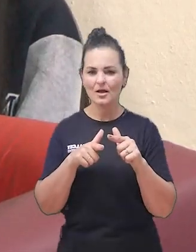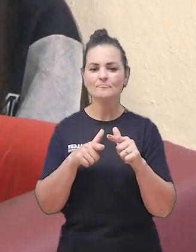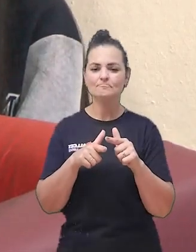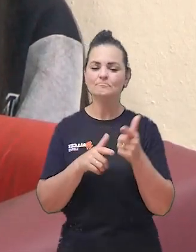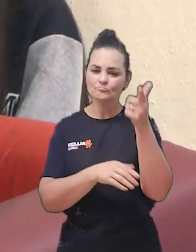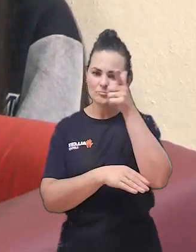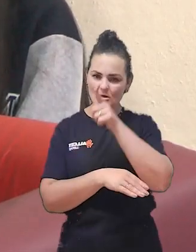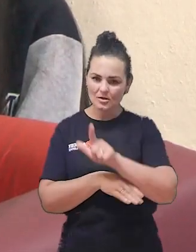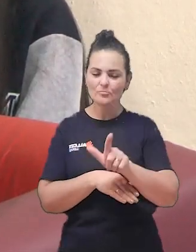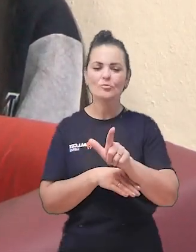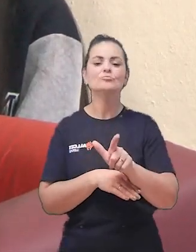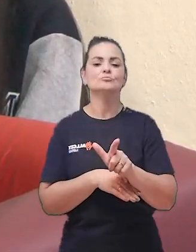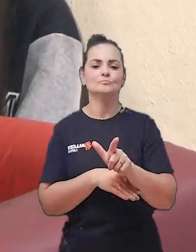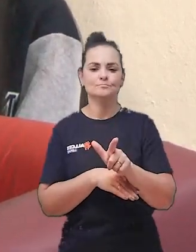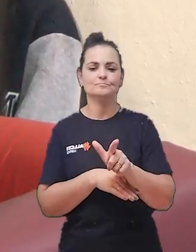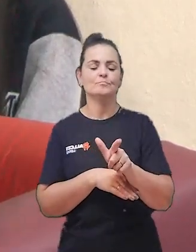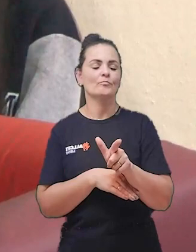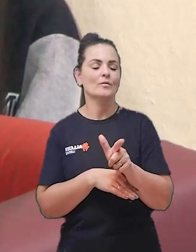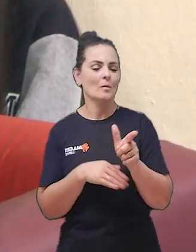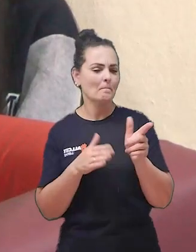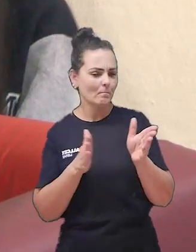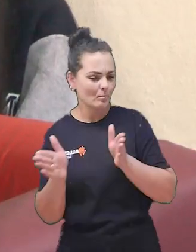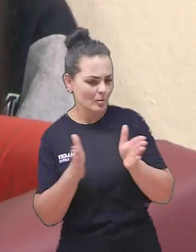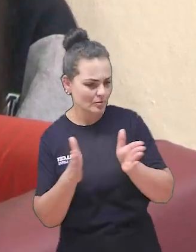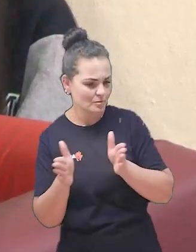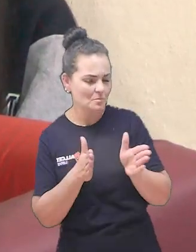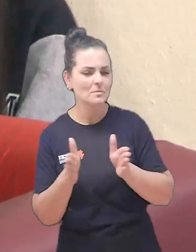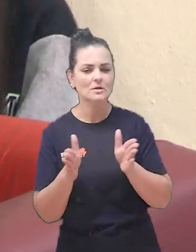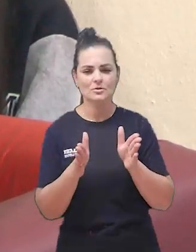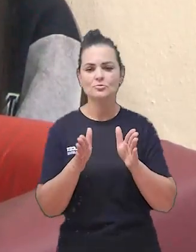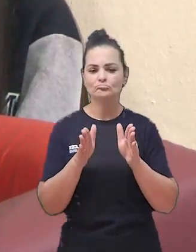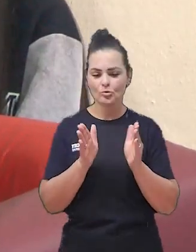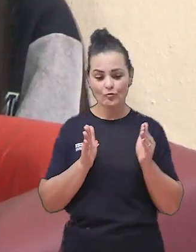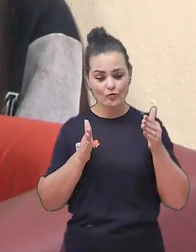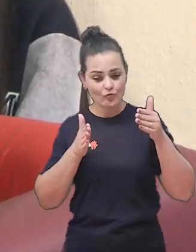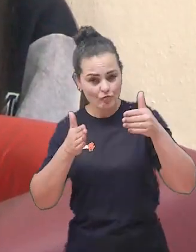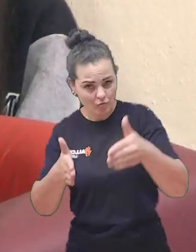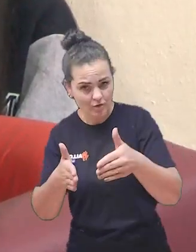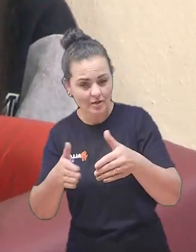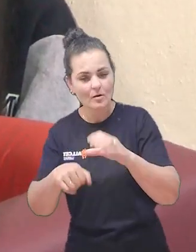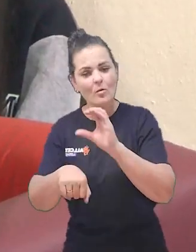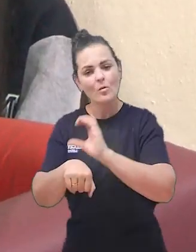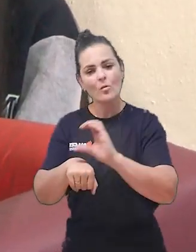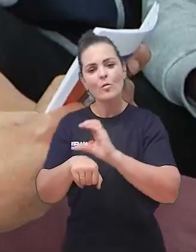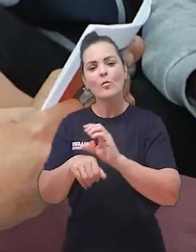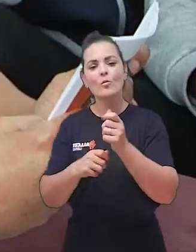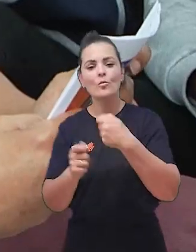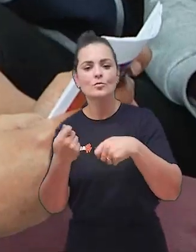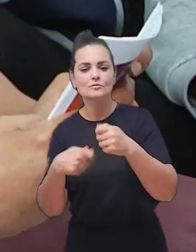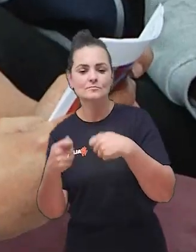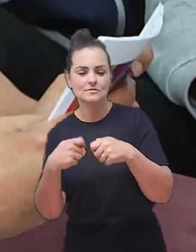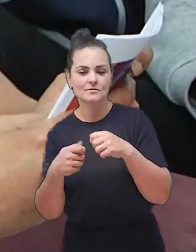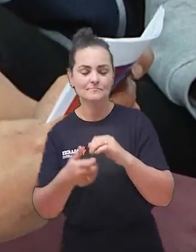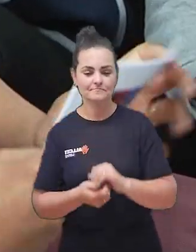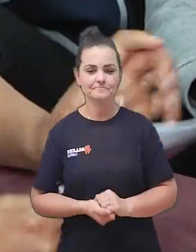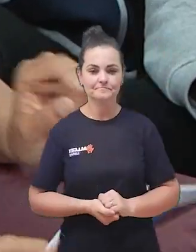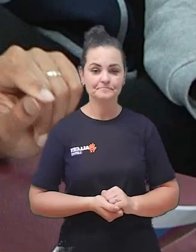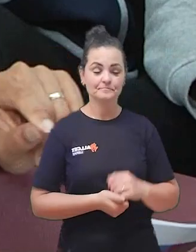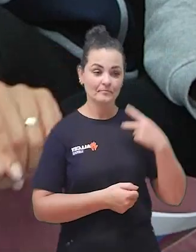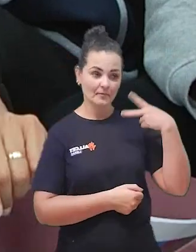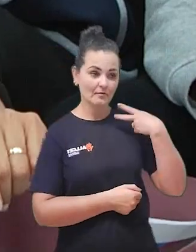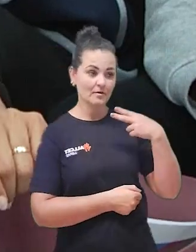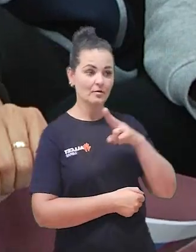trabalho, em determinado tempo, eu me direcionei para um curso de administração que foi feito aqui. Vereadora Nicole